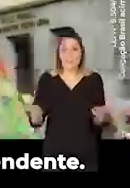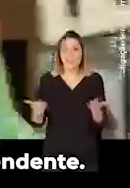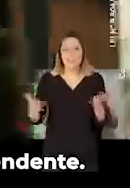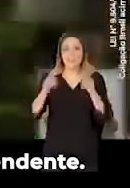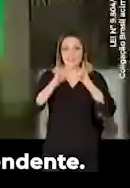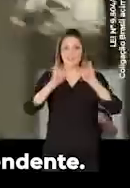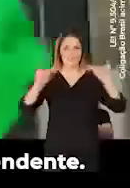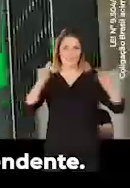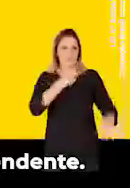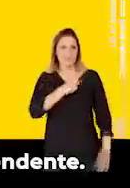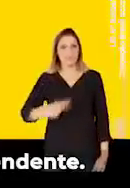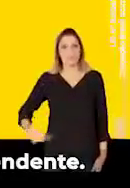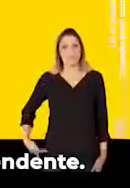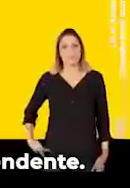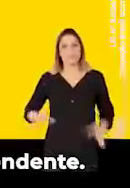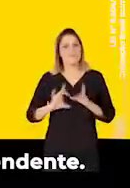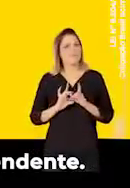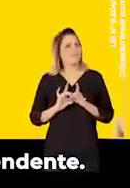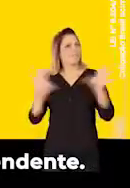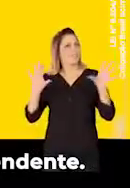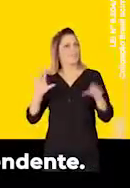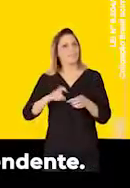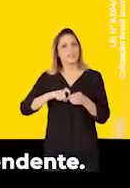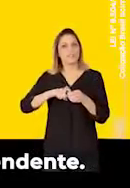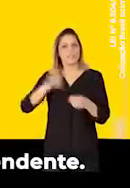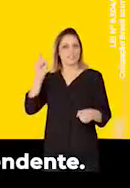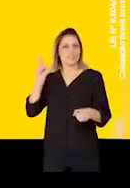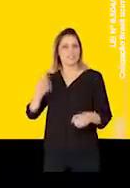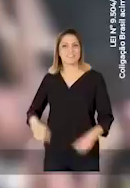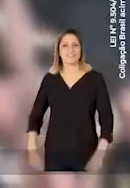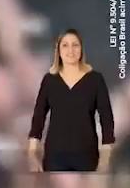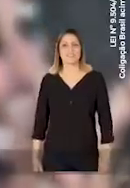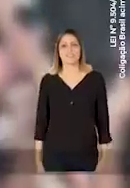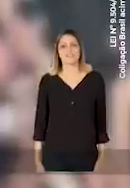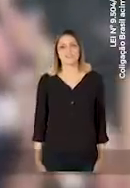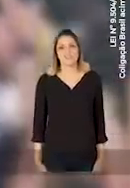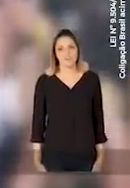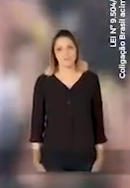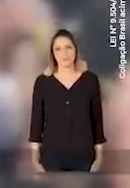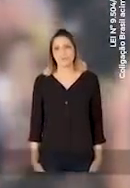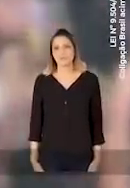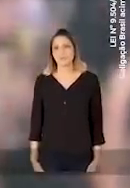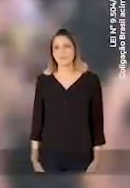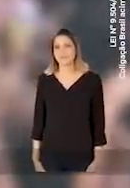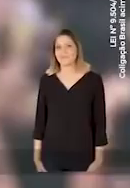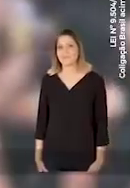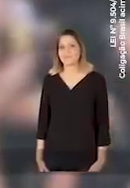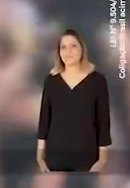Começa agora o programa do presidente livre e independente.